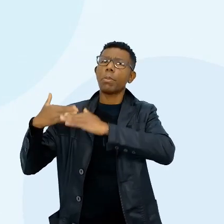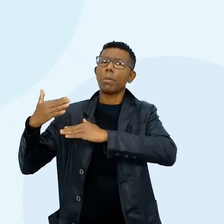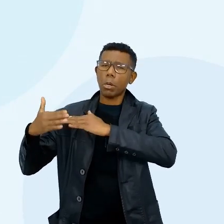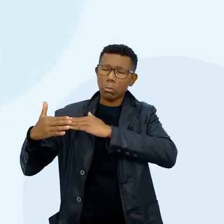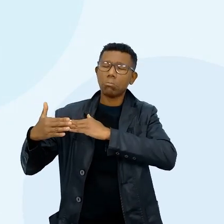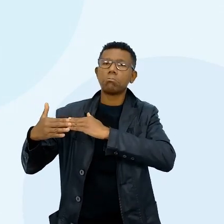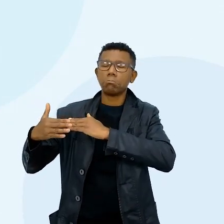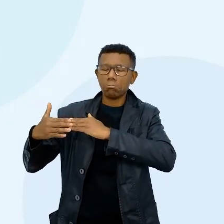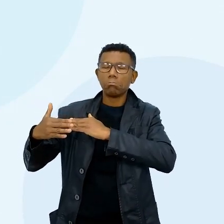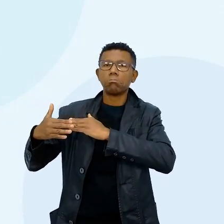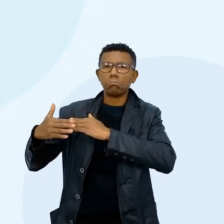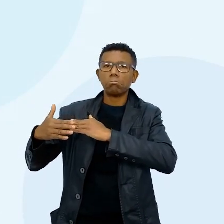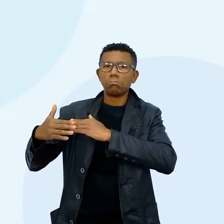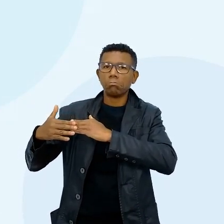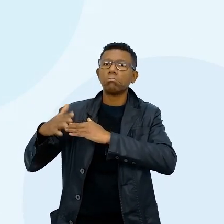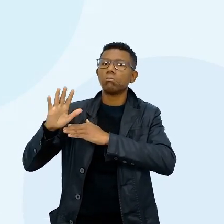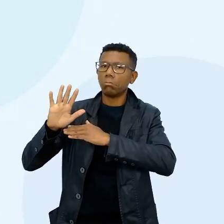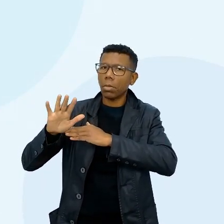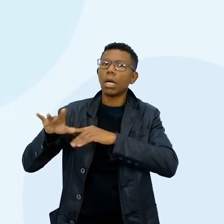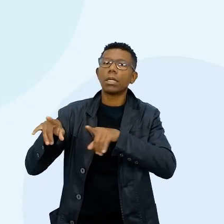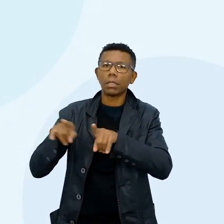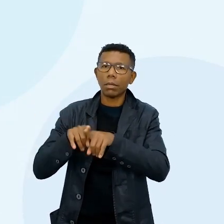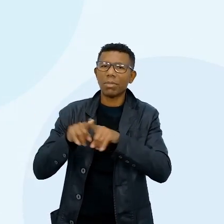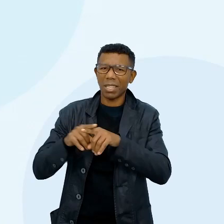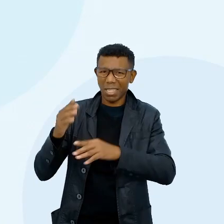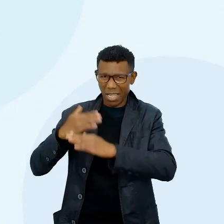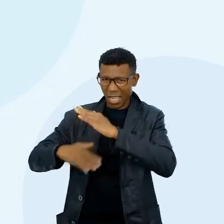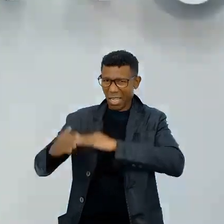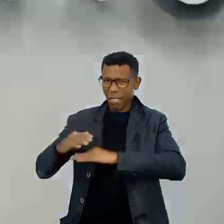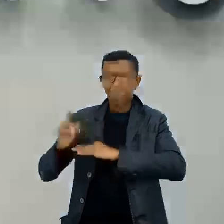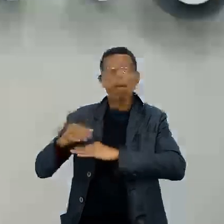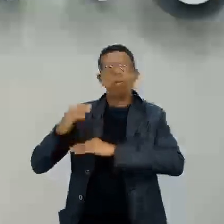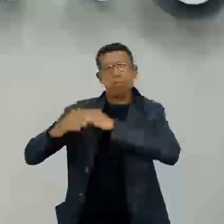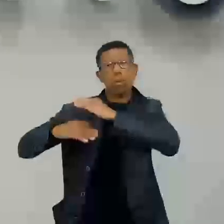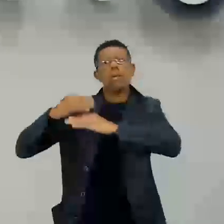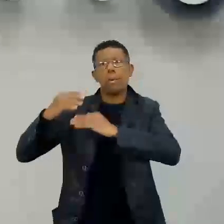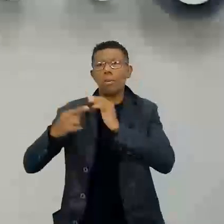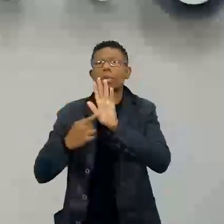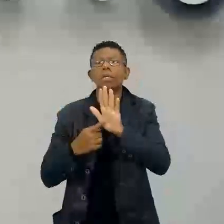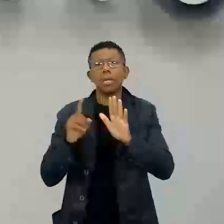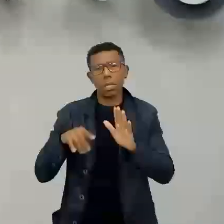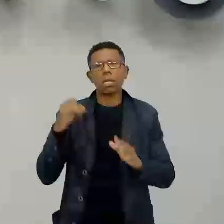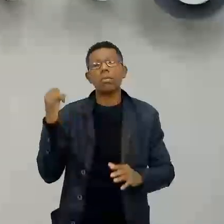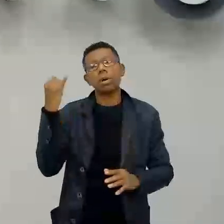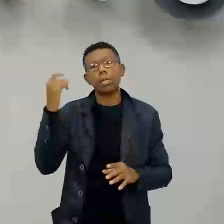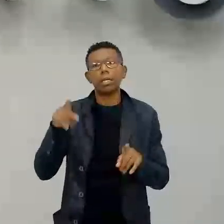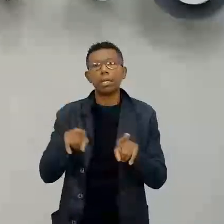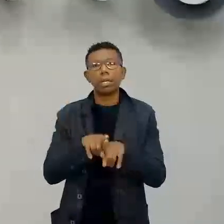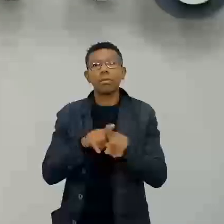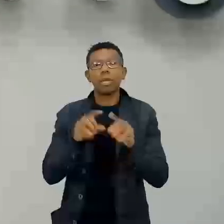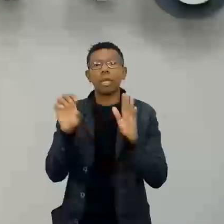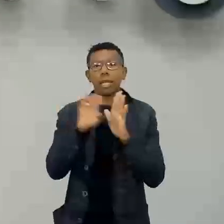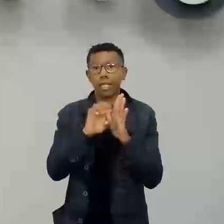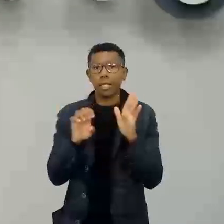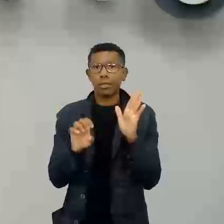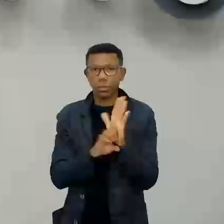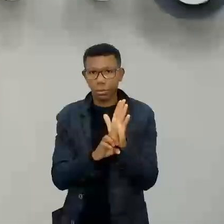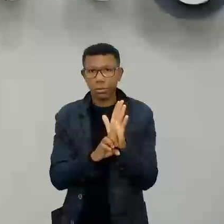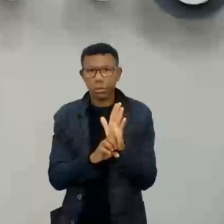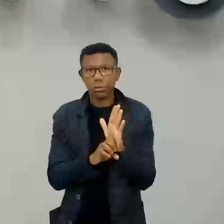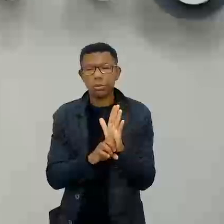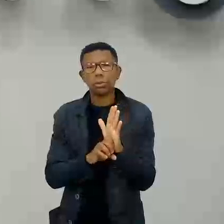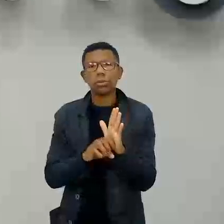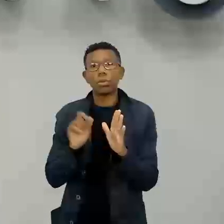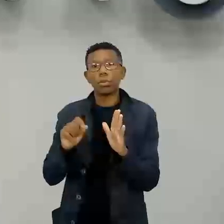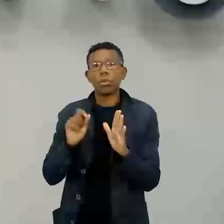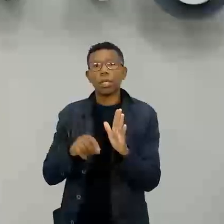mas também é bom pontuar aí os progressos. E o Estatuto não só consolidou normas,